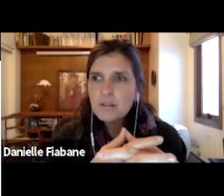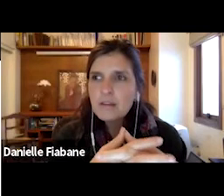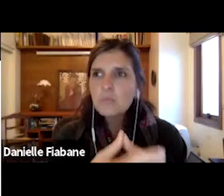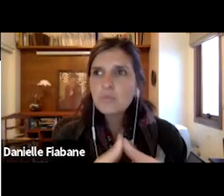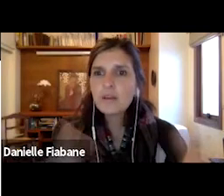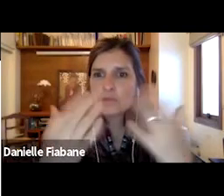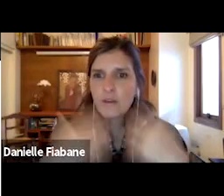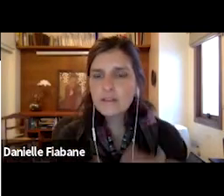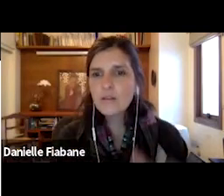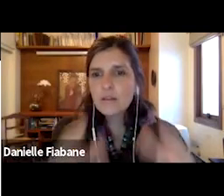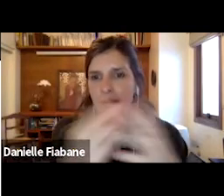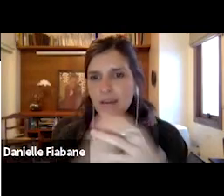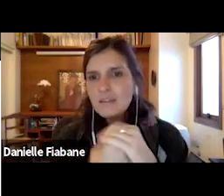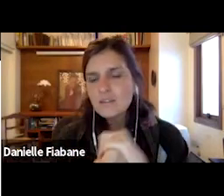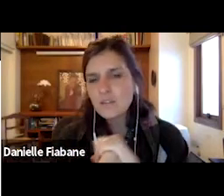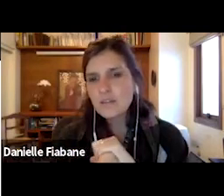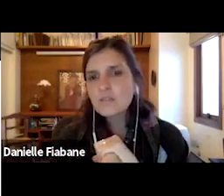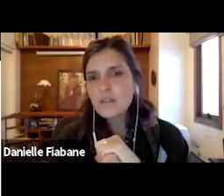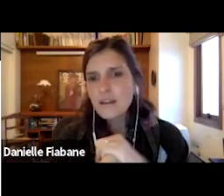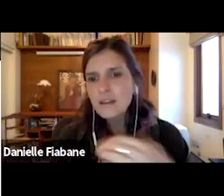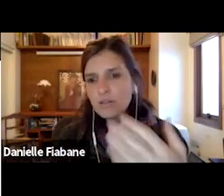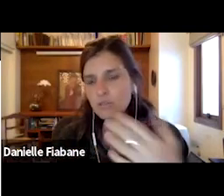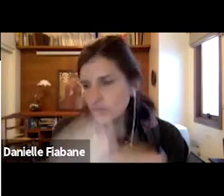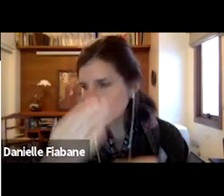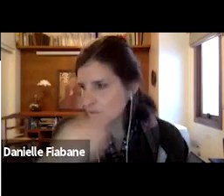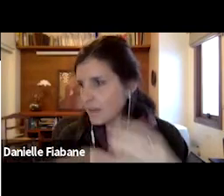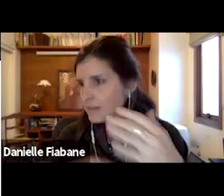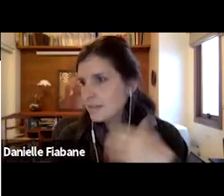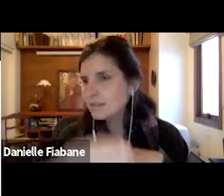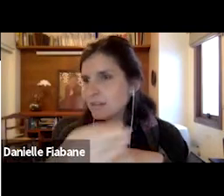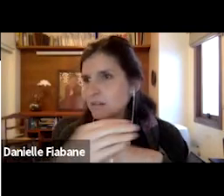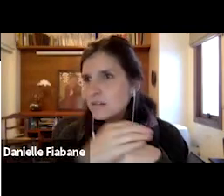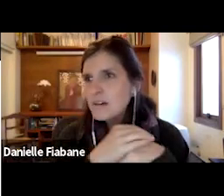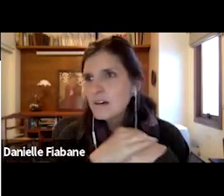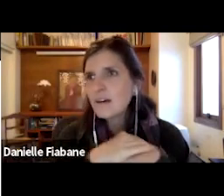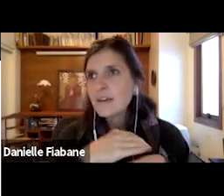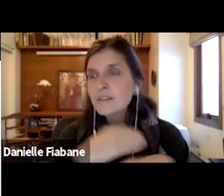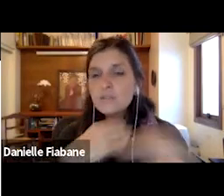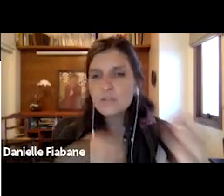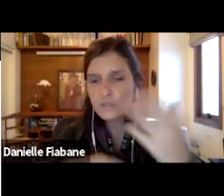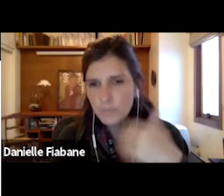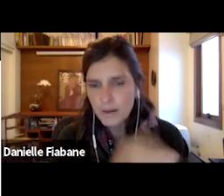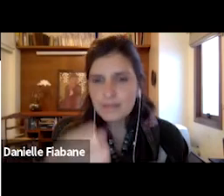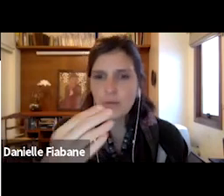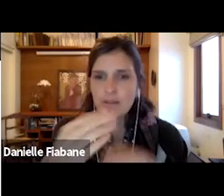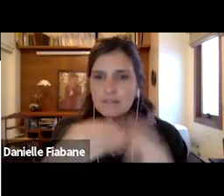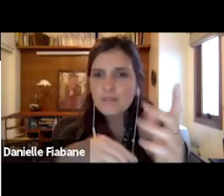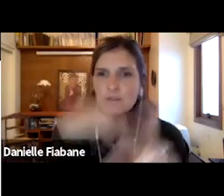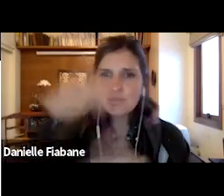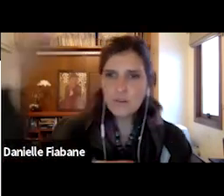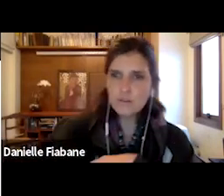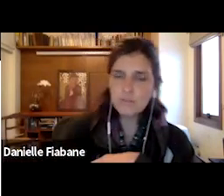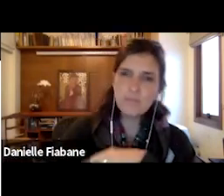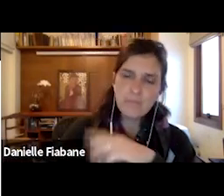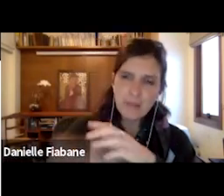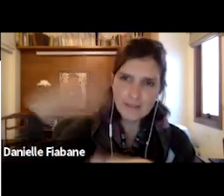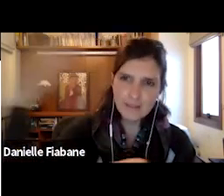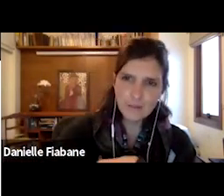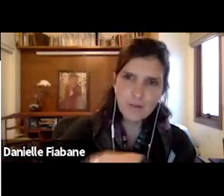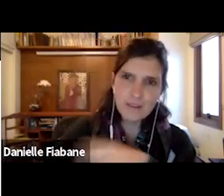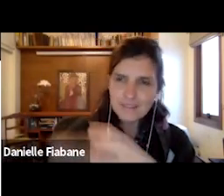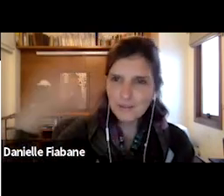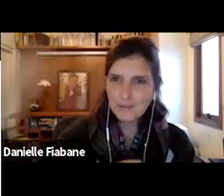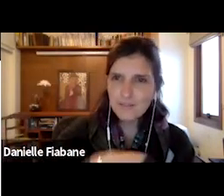doado, porque isso retroalimenta a gente, né, a nosso sentido de realização e de participação, que volta para a